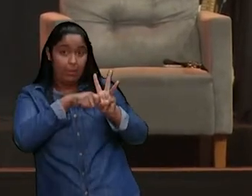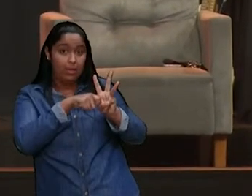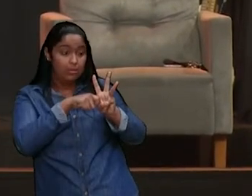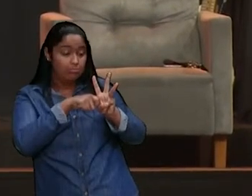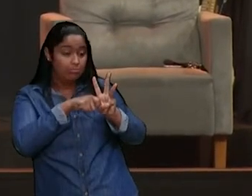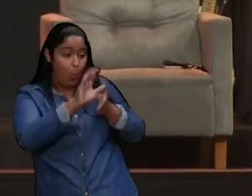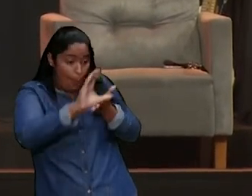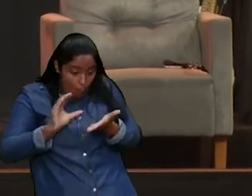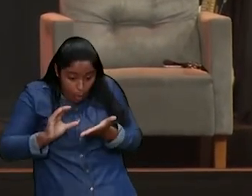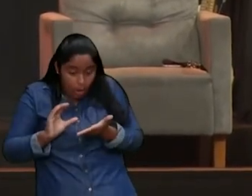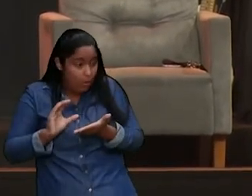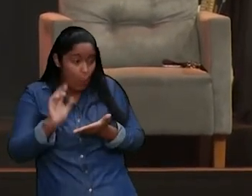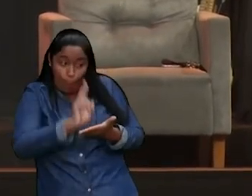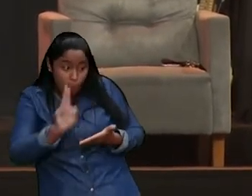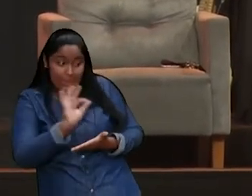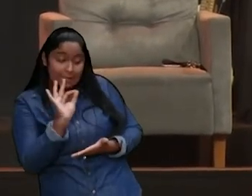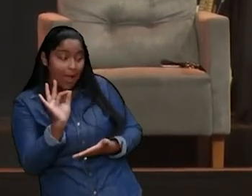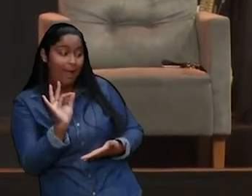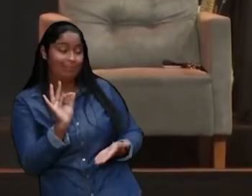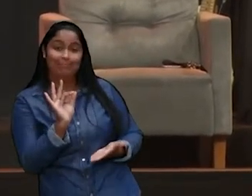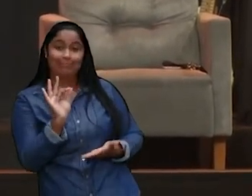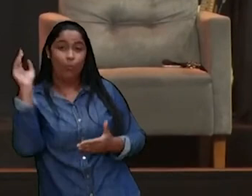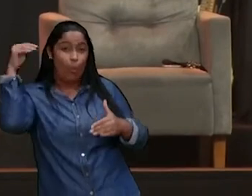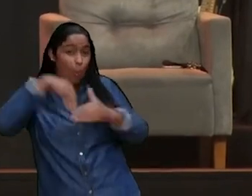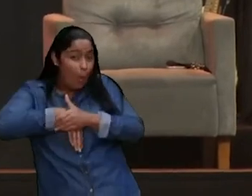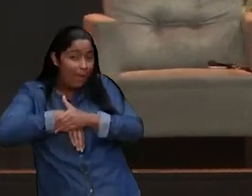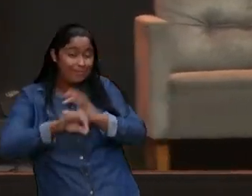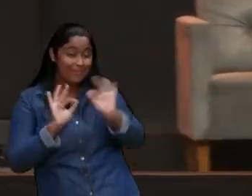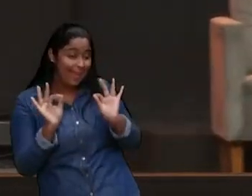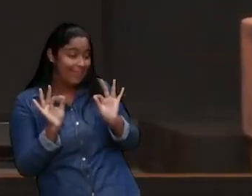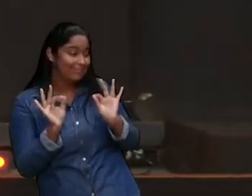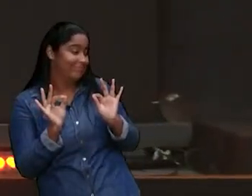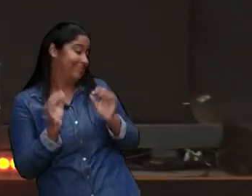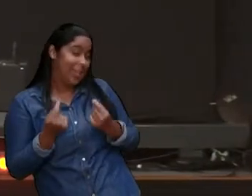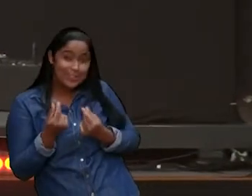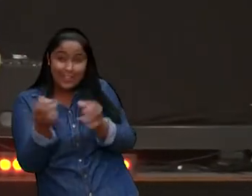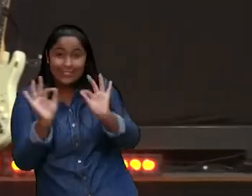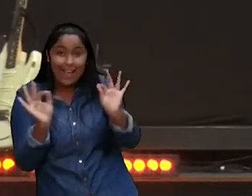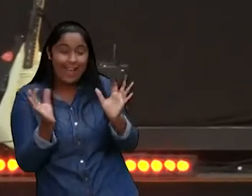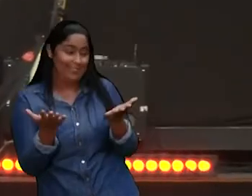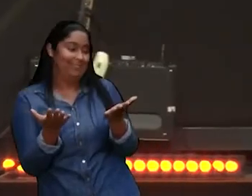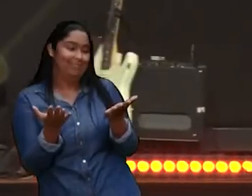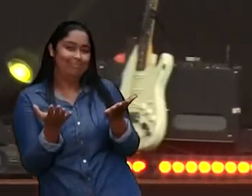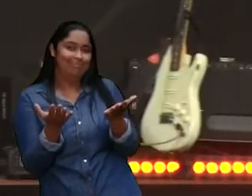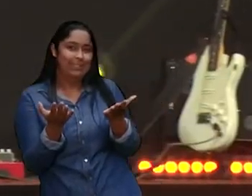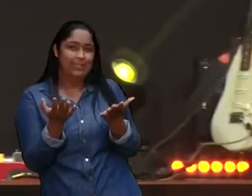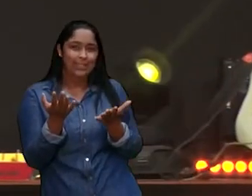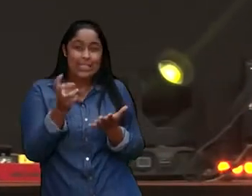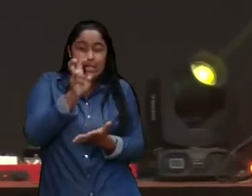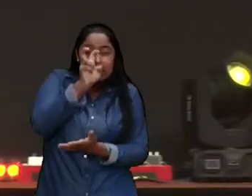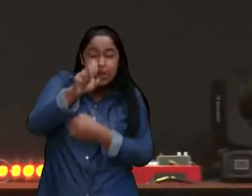o que entra sai o que entra sai E você tá parecendo aquele jogador de futebol